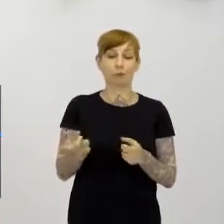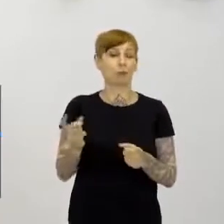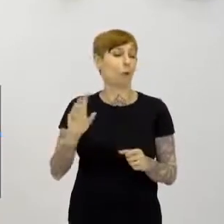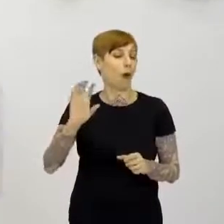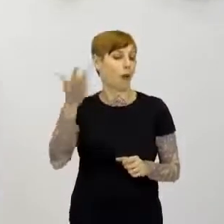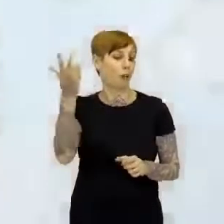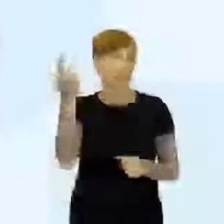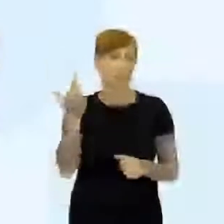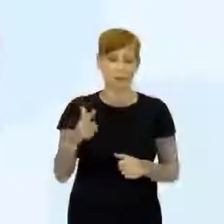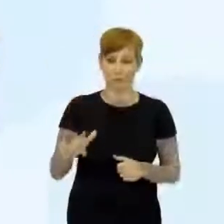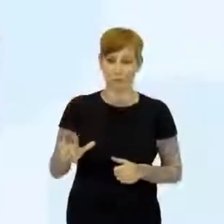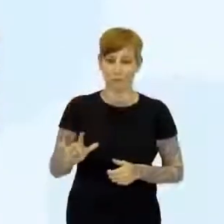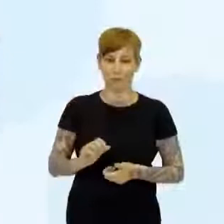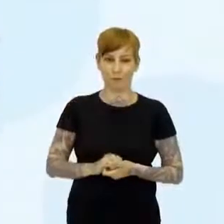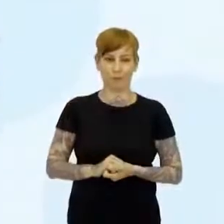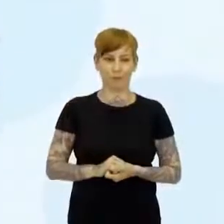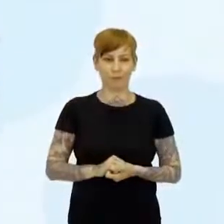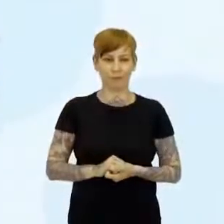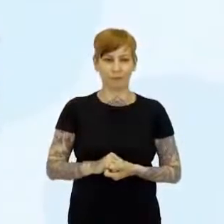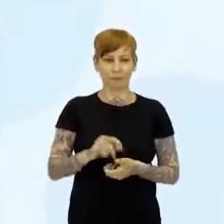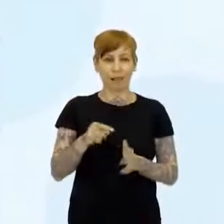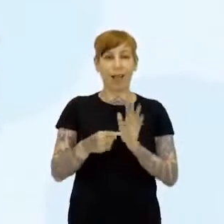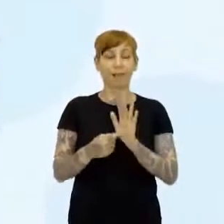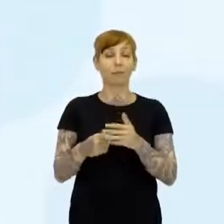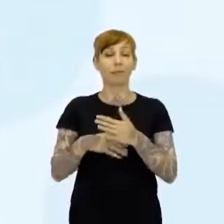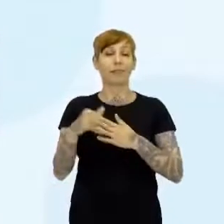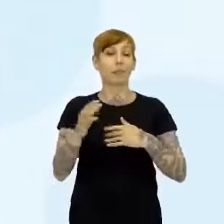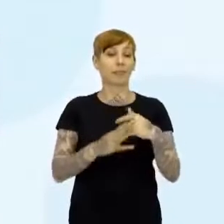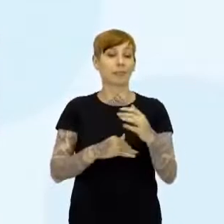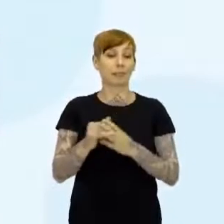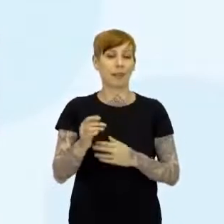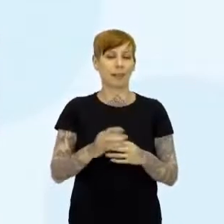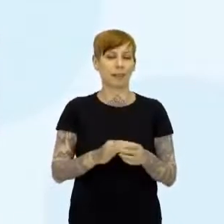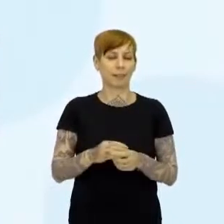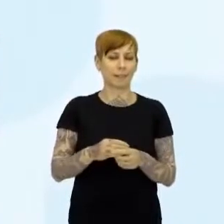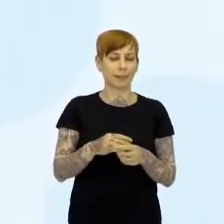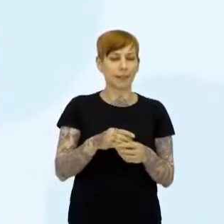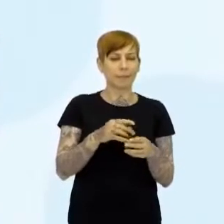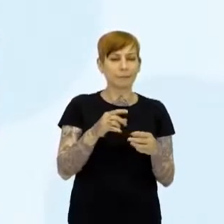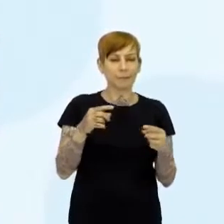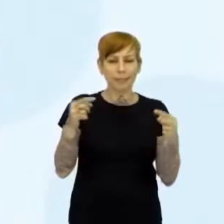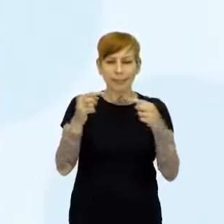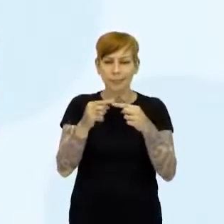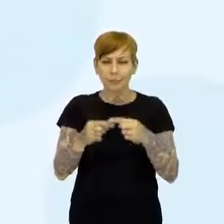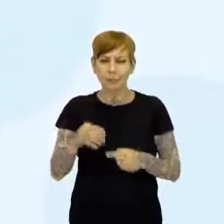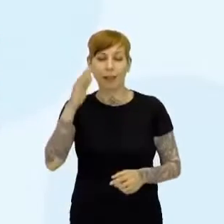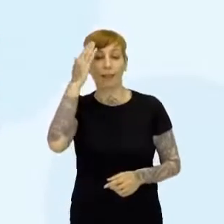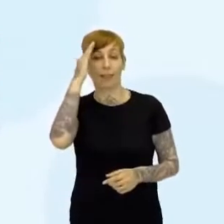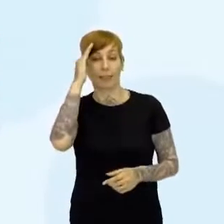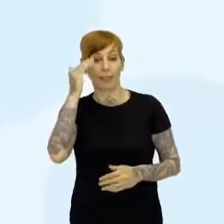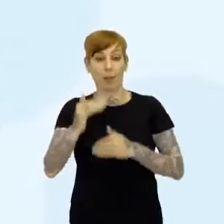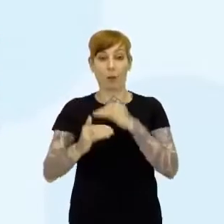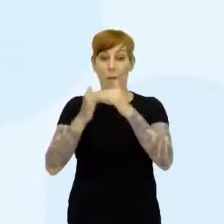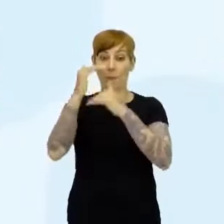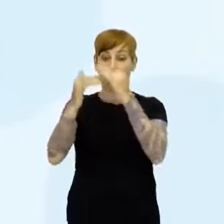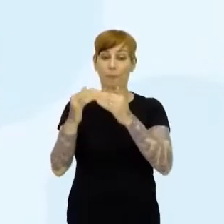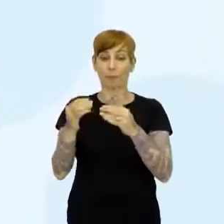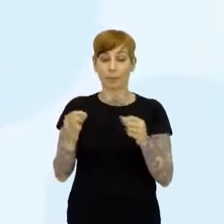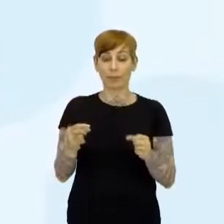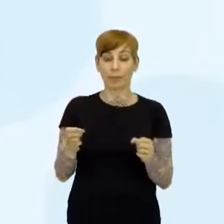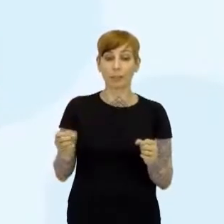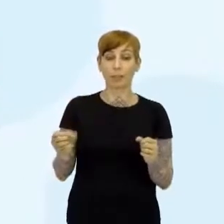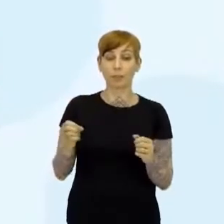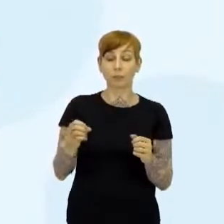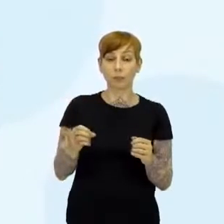retornem. Na tela para vocês, a habilidade. Identificar e compreender o processo que resultou na ditadura